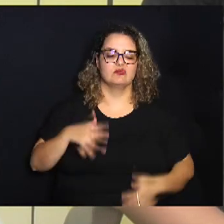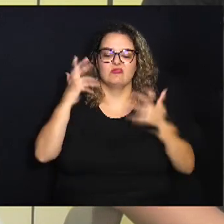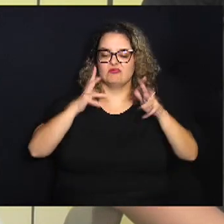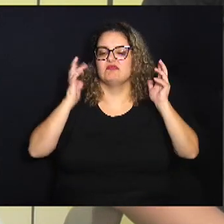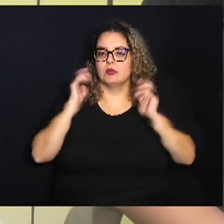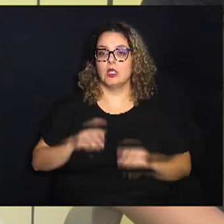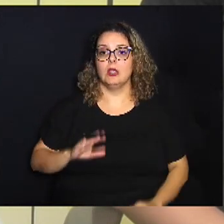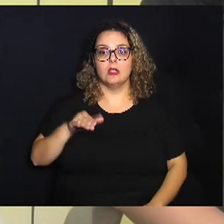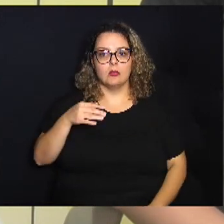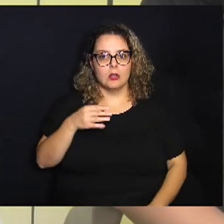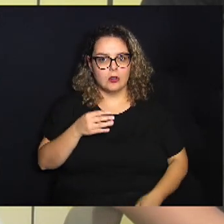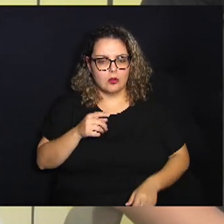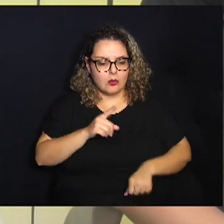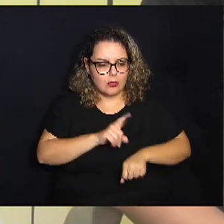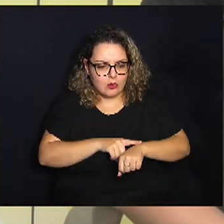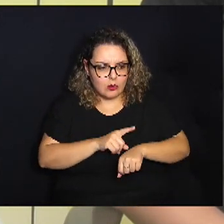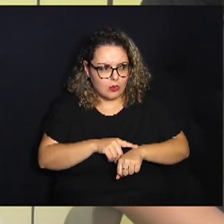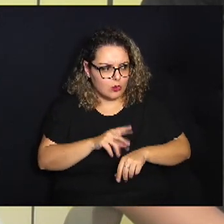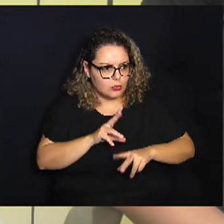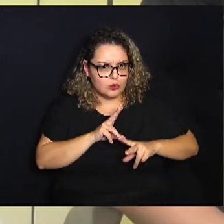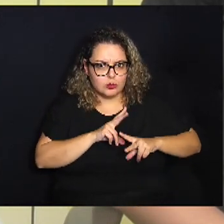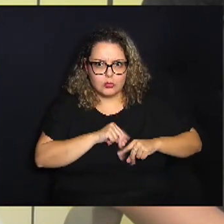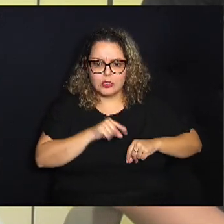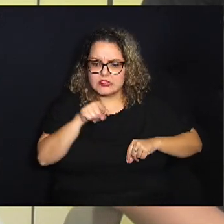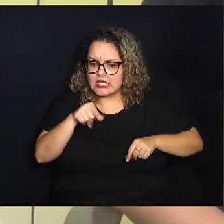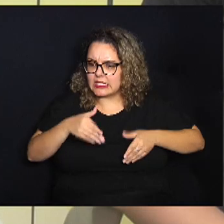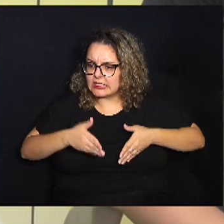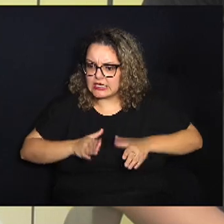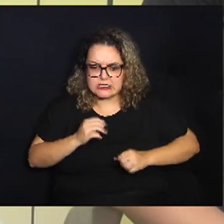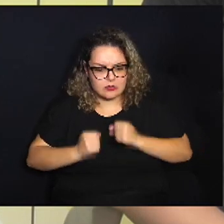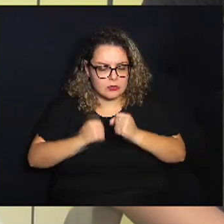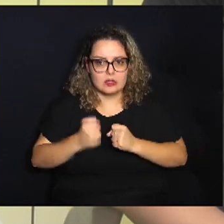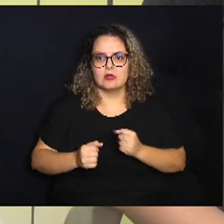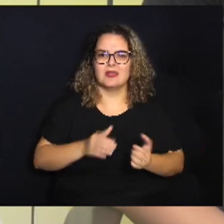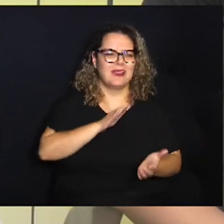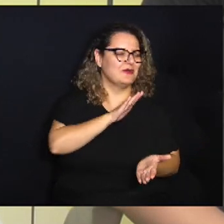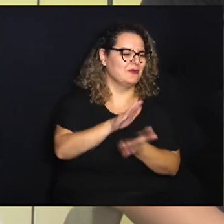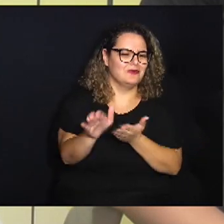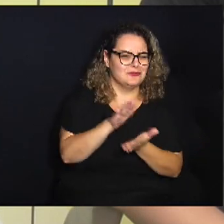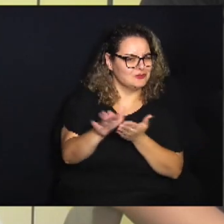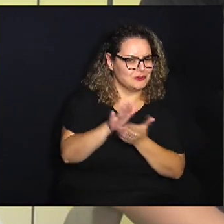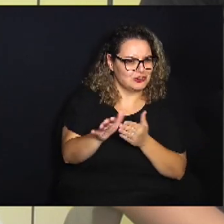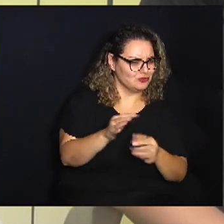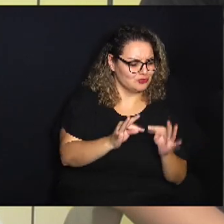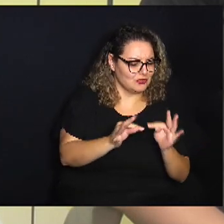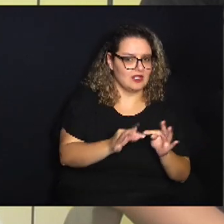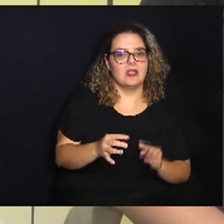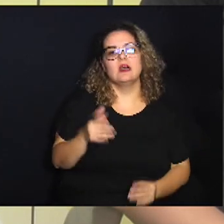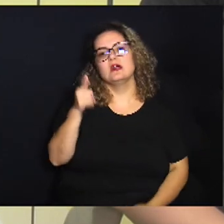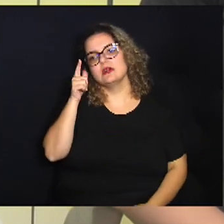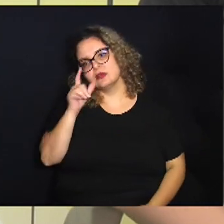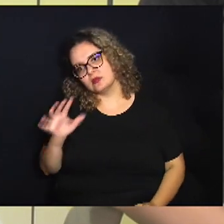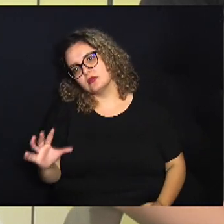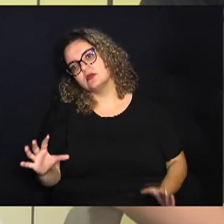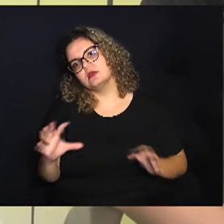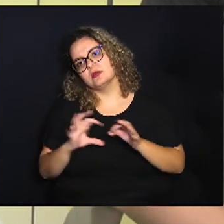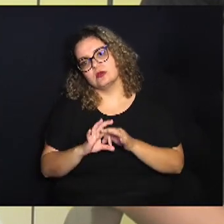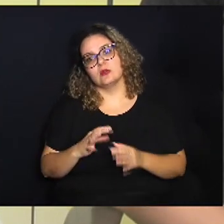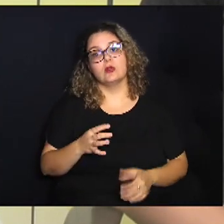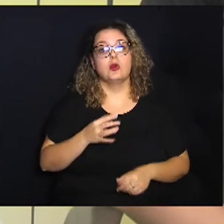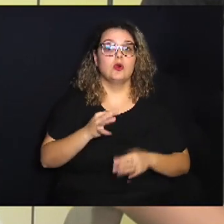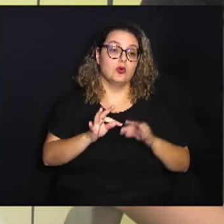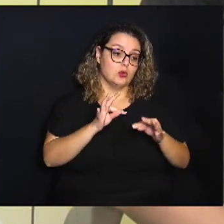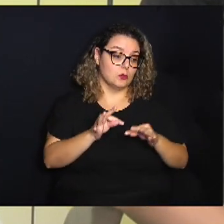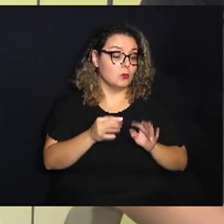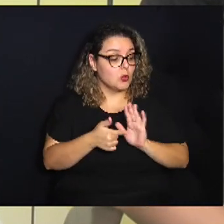treinador viu o tempo dele, falou, esse cara nasceu para correr. Que legal. E aí ele fugiu desse treinador um tempo, até que eles conseguiram ali, o treinador conseguiu mostrar